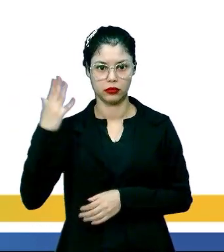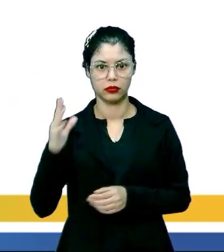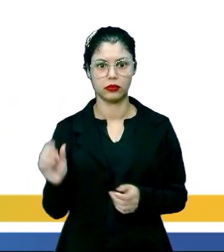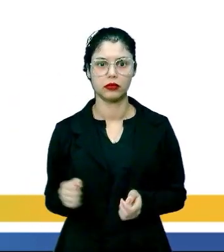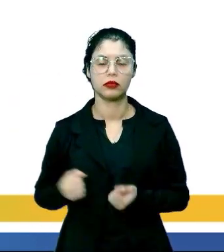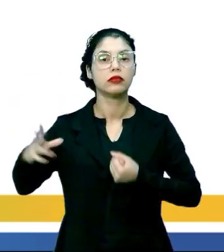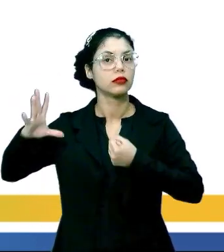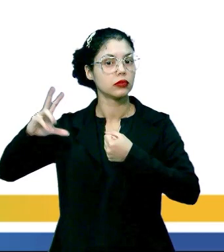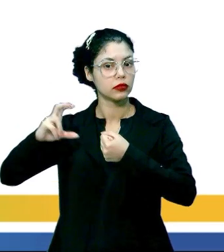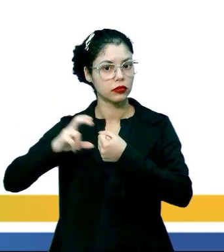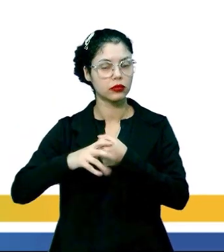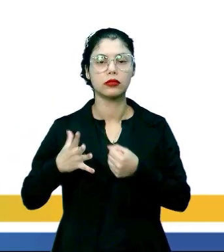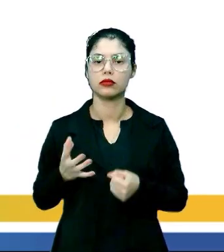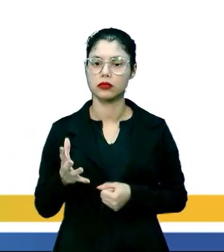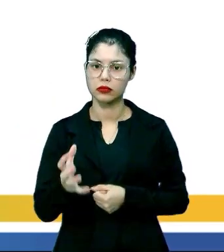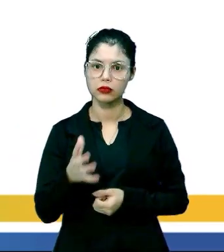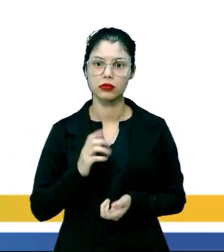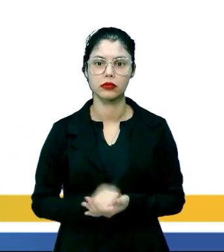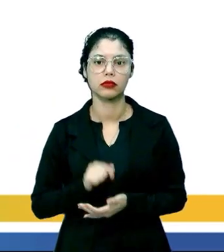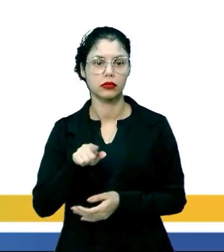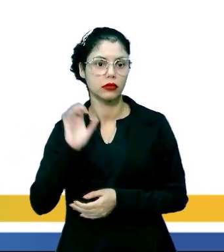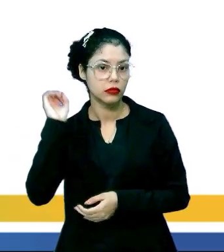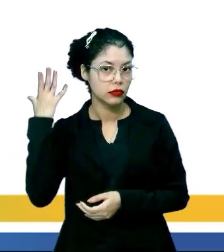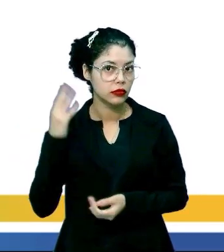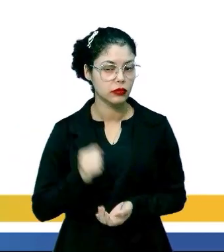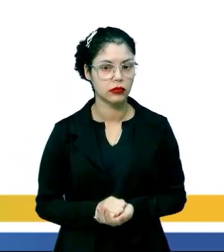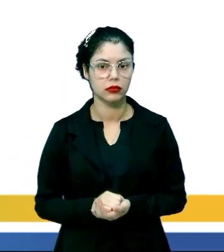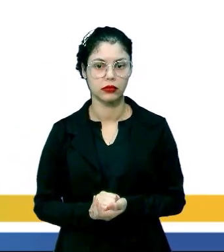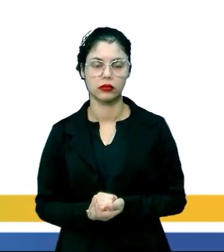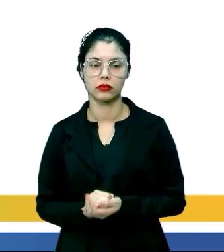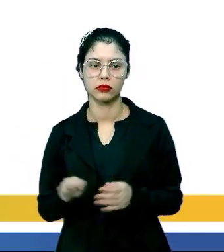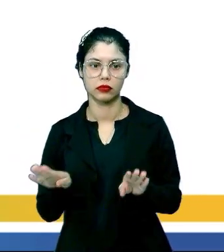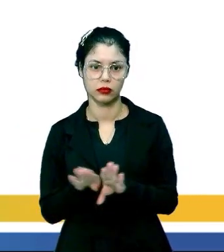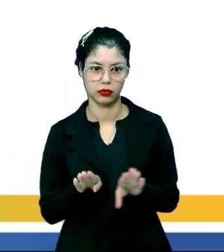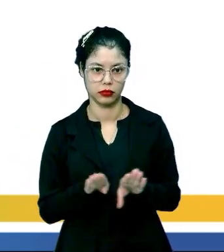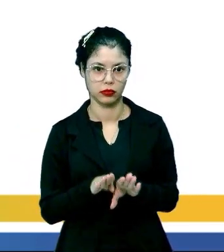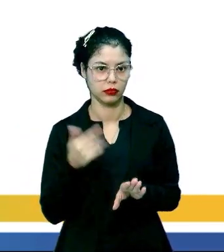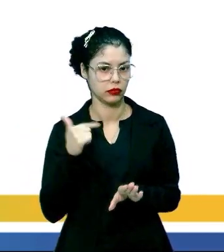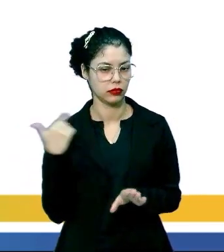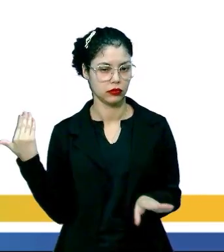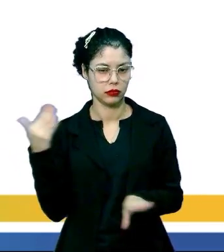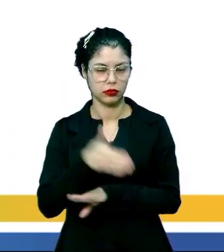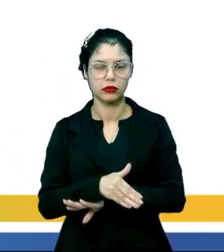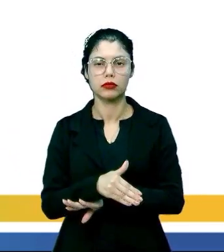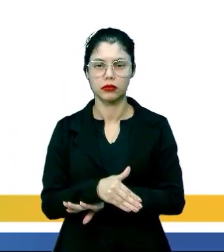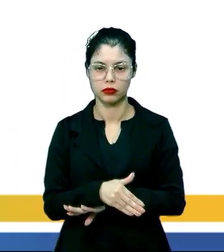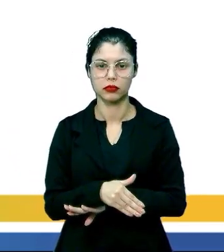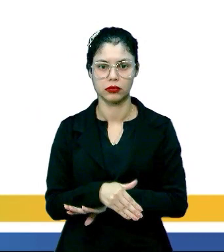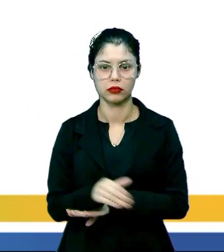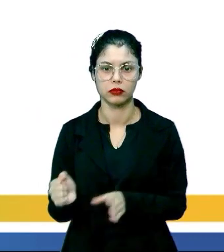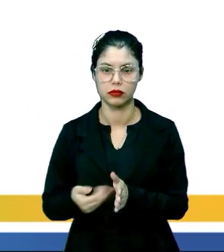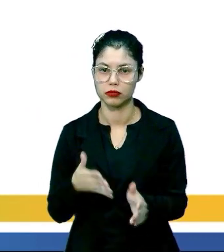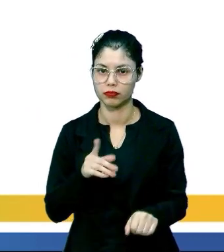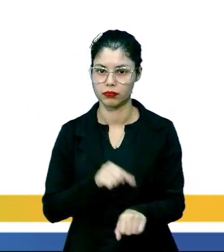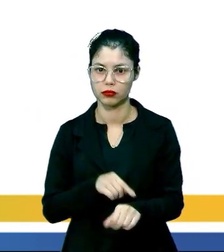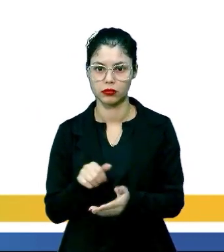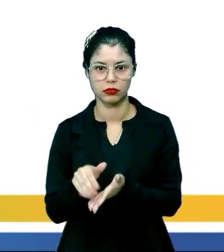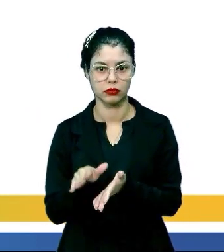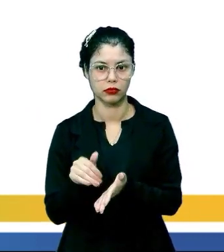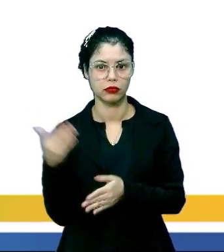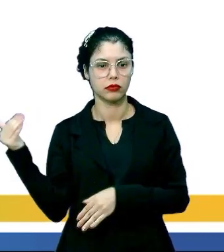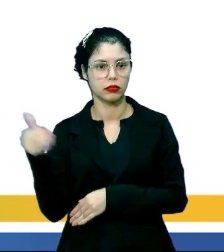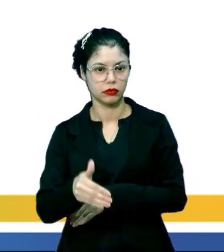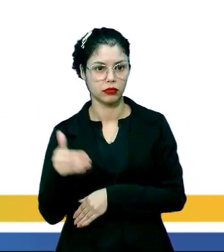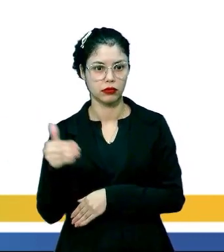por micro-organismos, vírus e bactérias. Nesse caso, o organismo é incapaz de reter a urina por muito tempo e